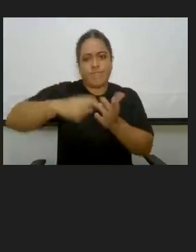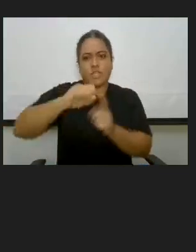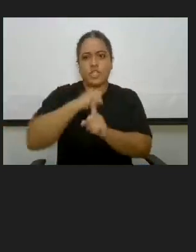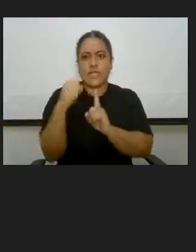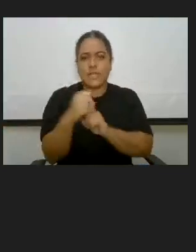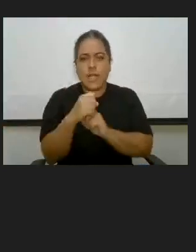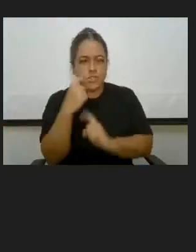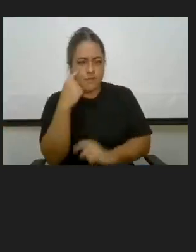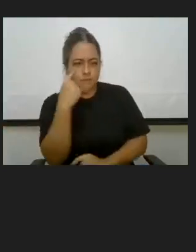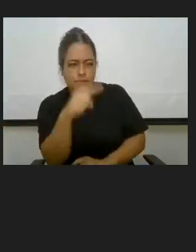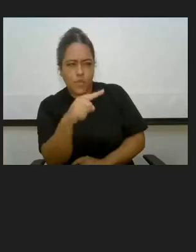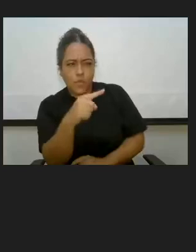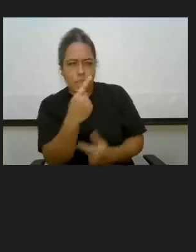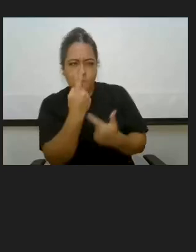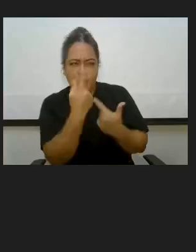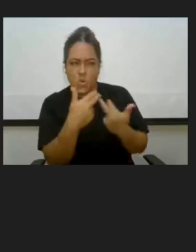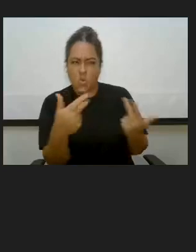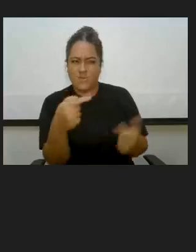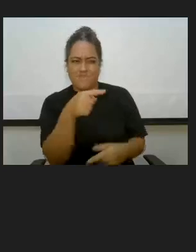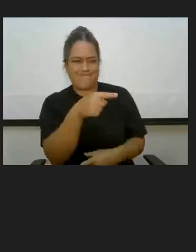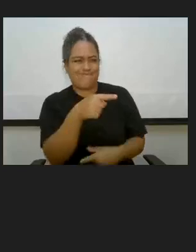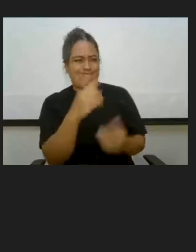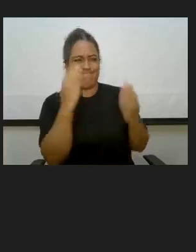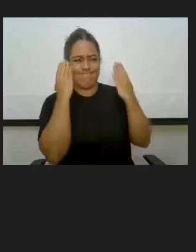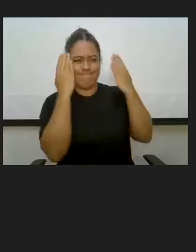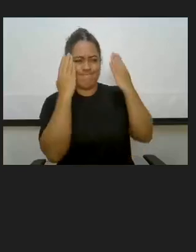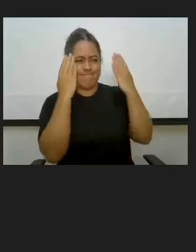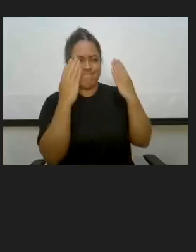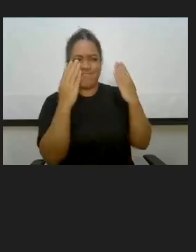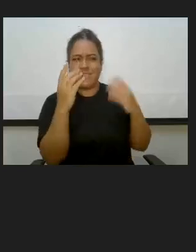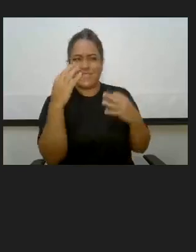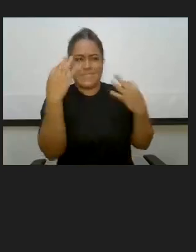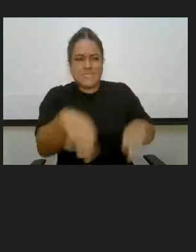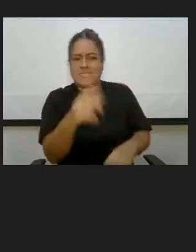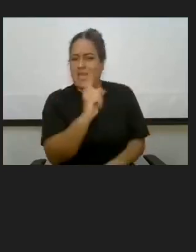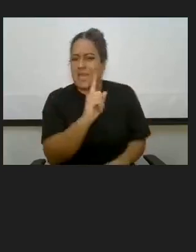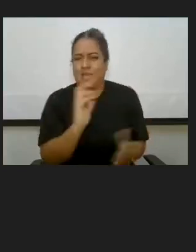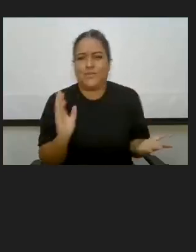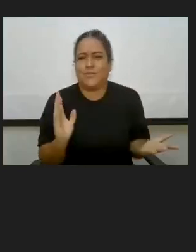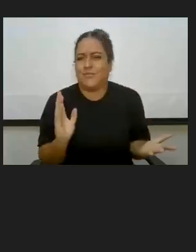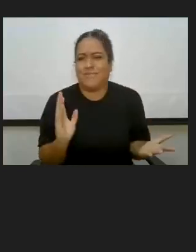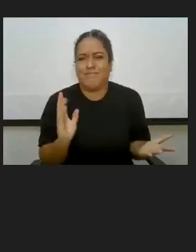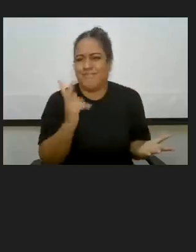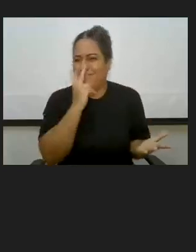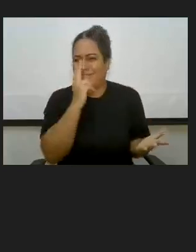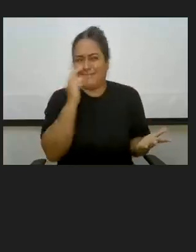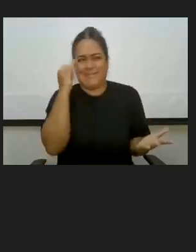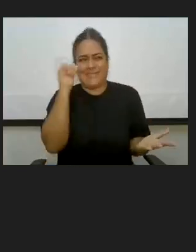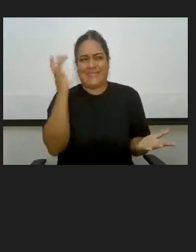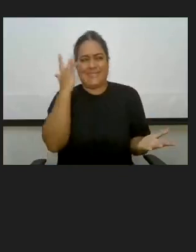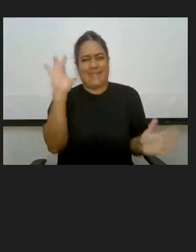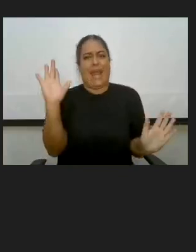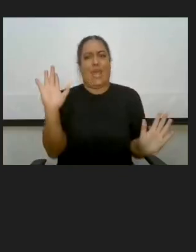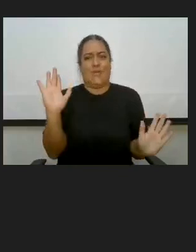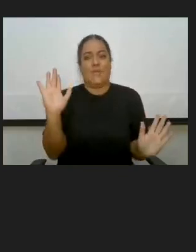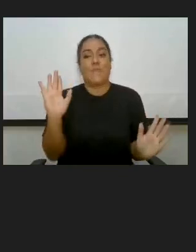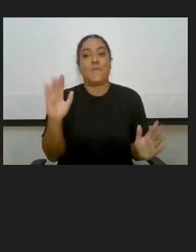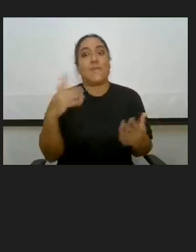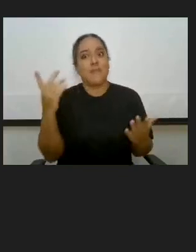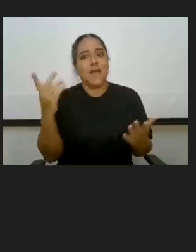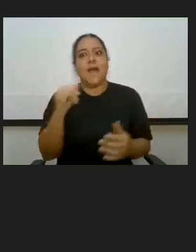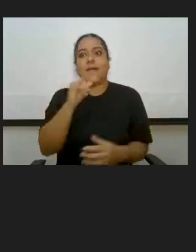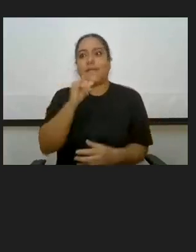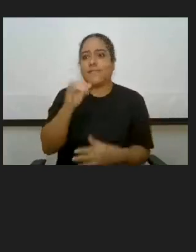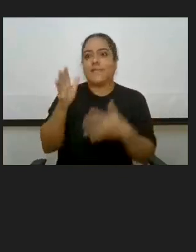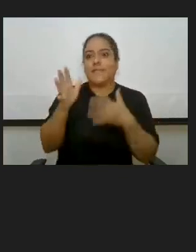situação e falou: isso não é legal, isso não está cheirando bem. E acho que é esse o nosso lugar, né? É o lugar